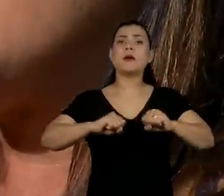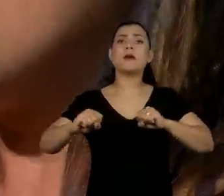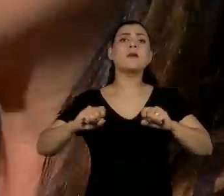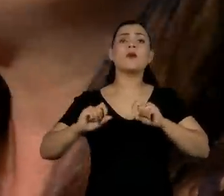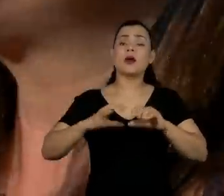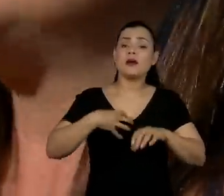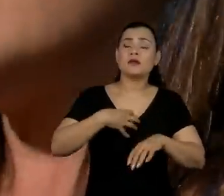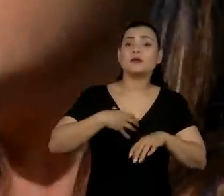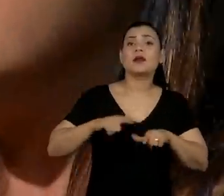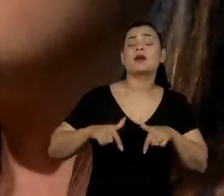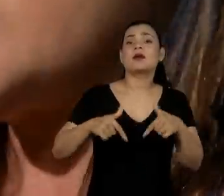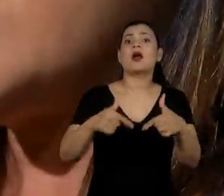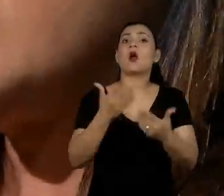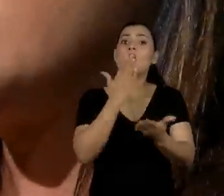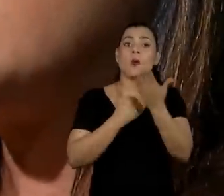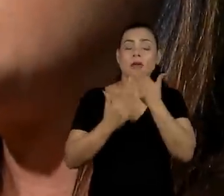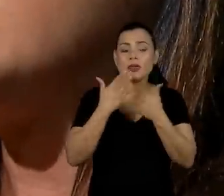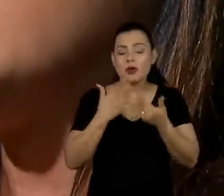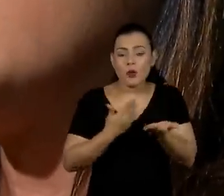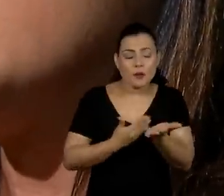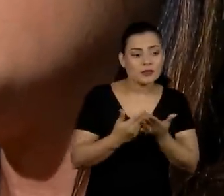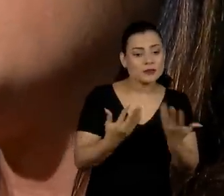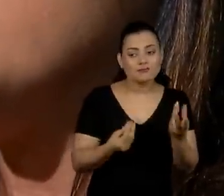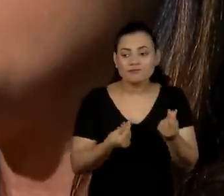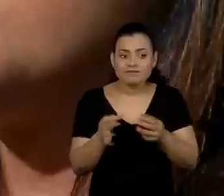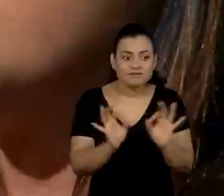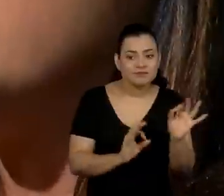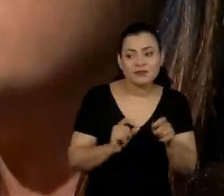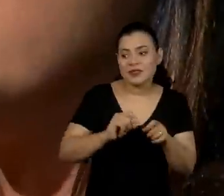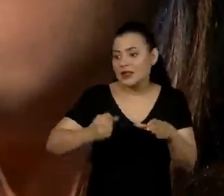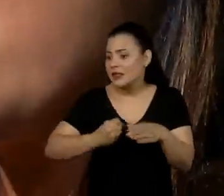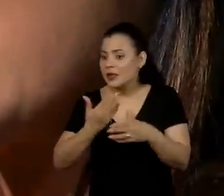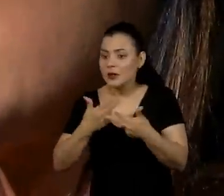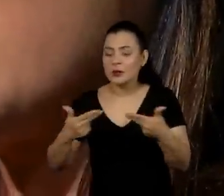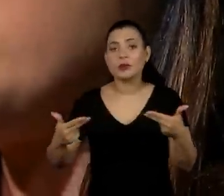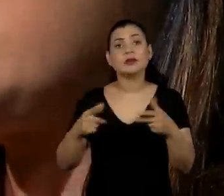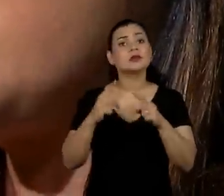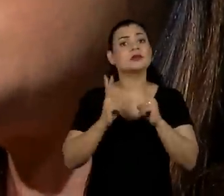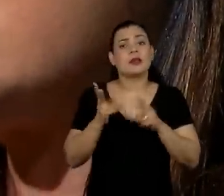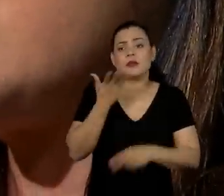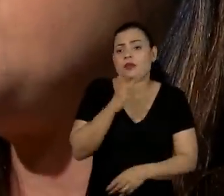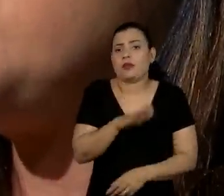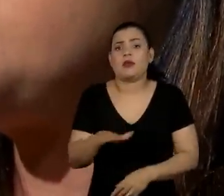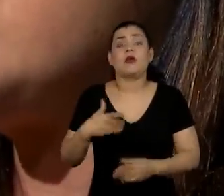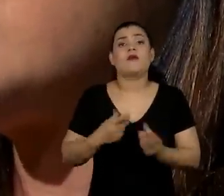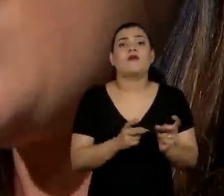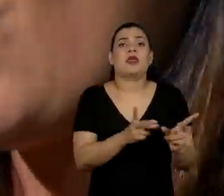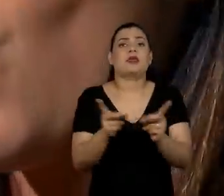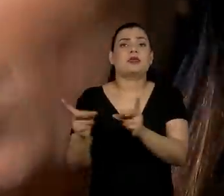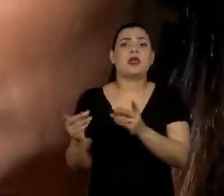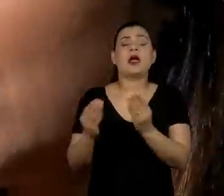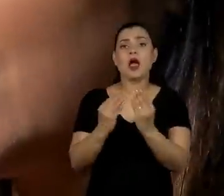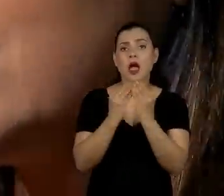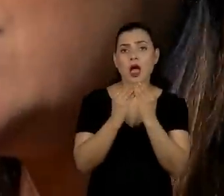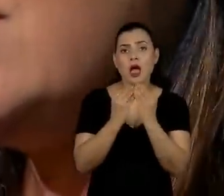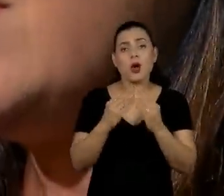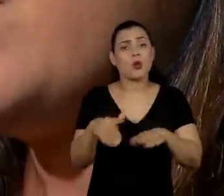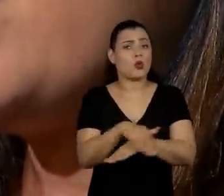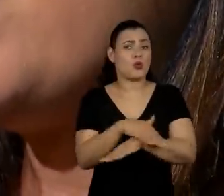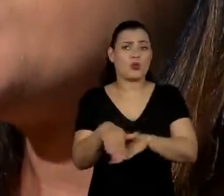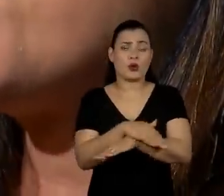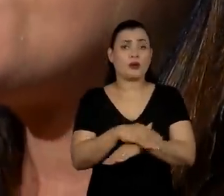com comida já então muito muito pequena Comecei a vender sanduíches na rua